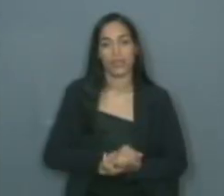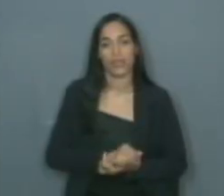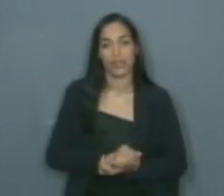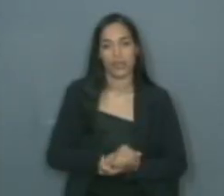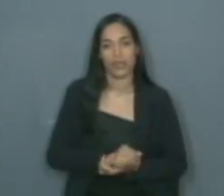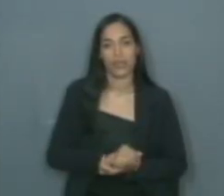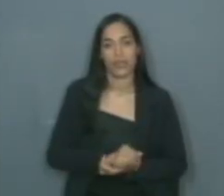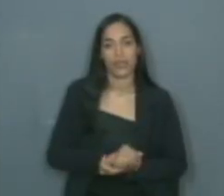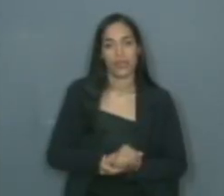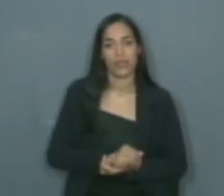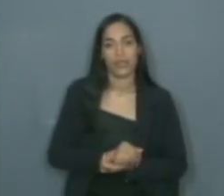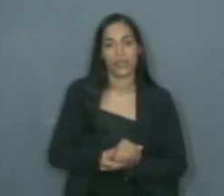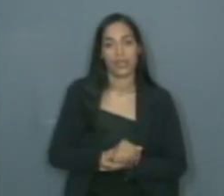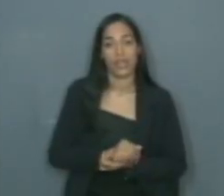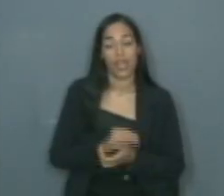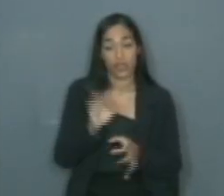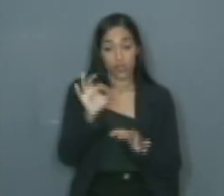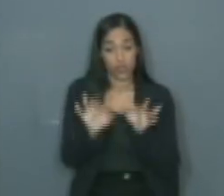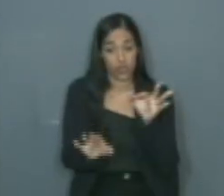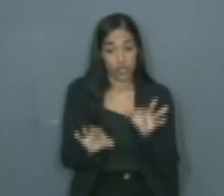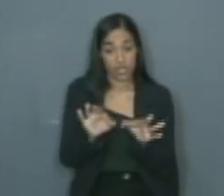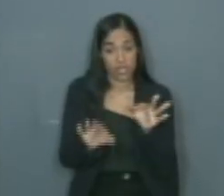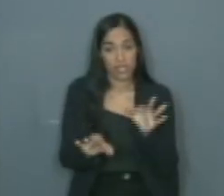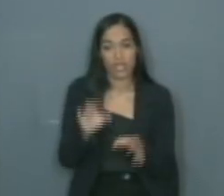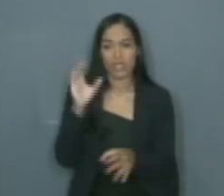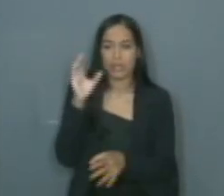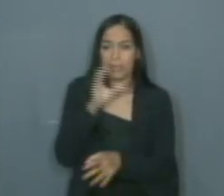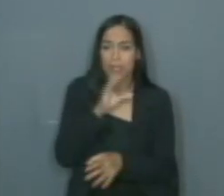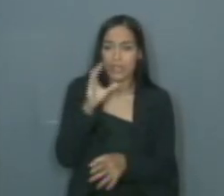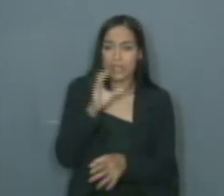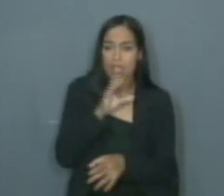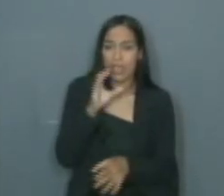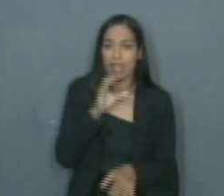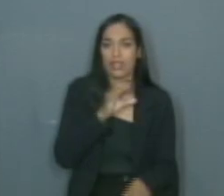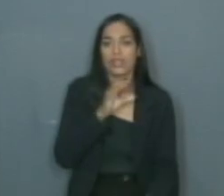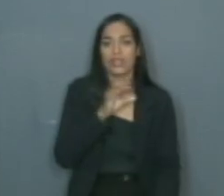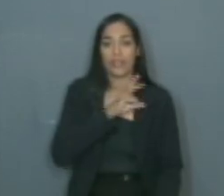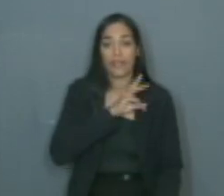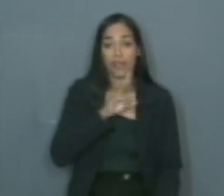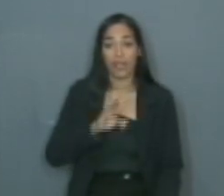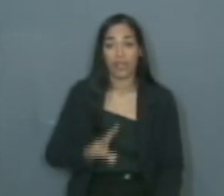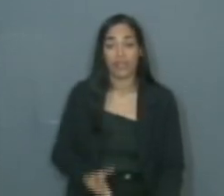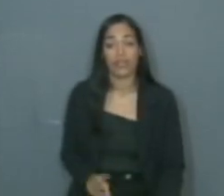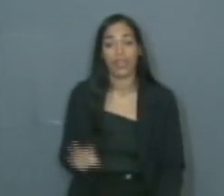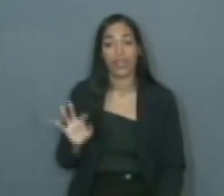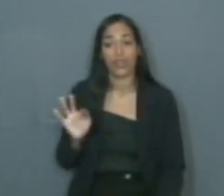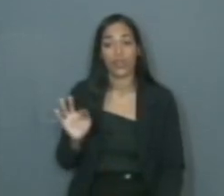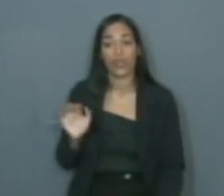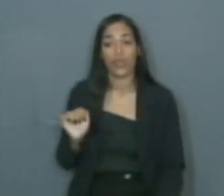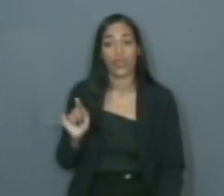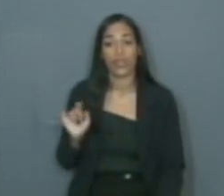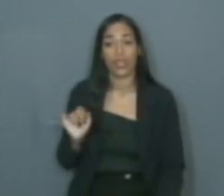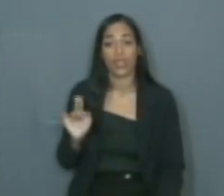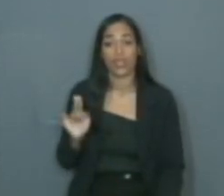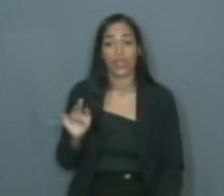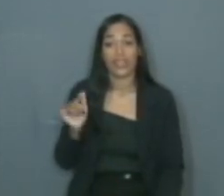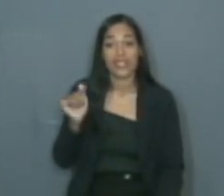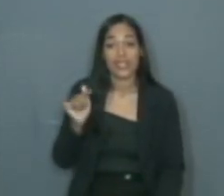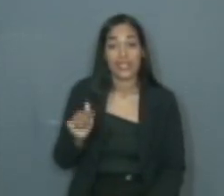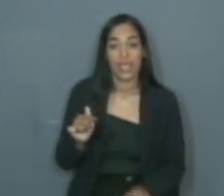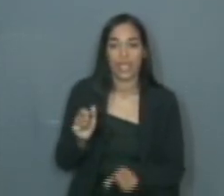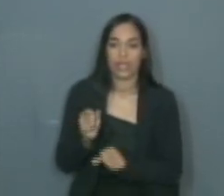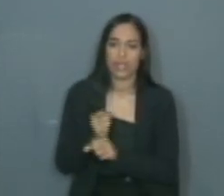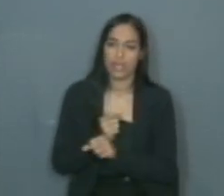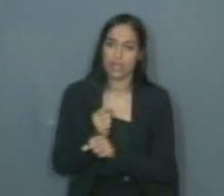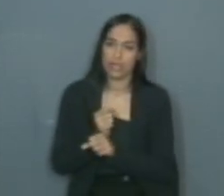trazer formas de a justiça ser mais célere, vereador, doutor Tadeu Calheiros. Como é que um crime que já tem 7 anos, como o caso da menina